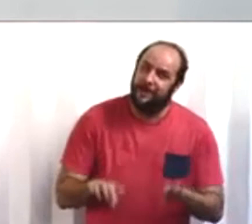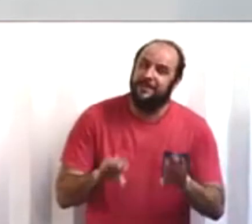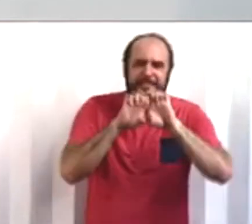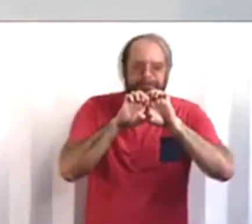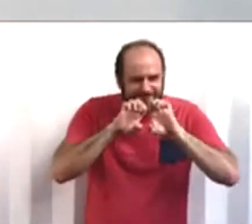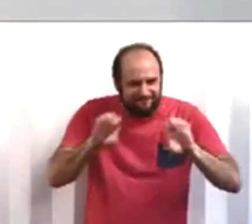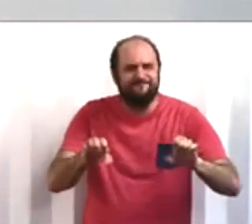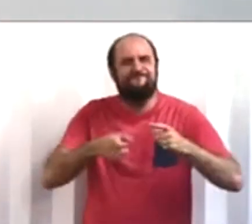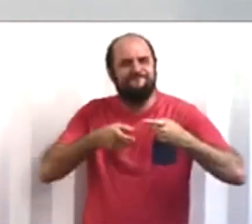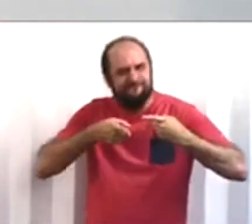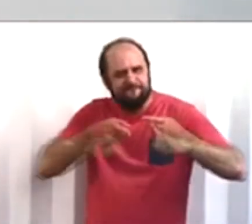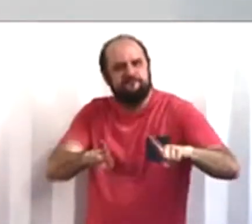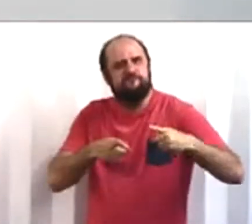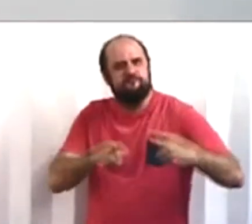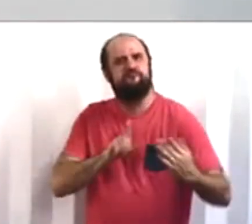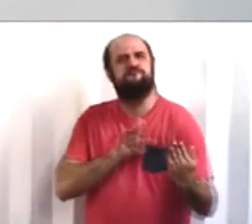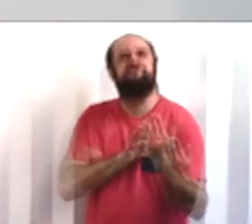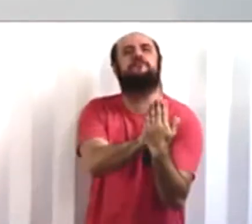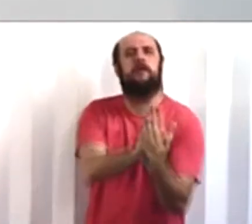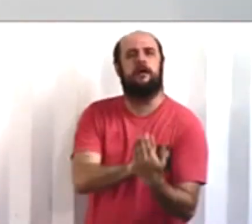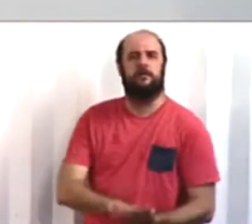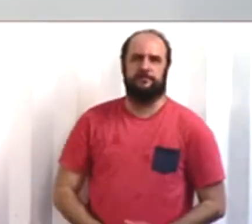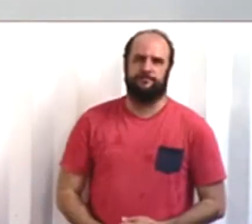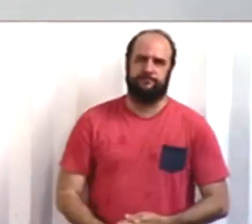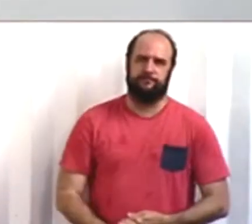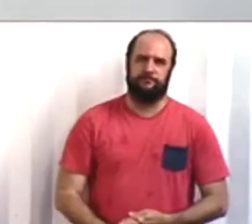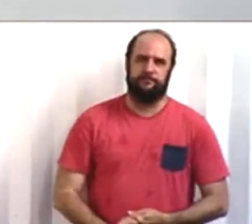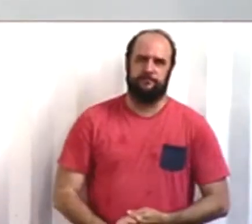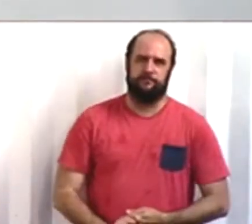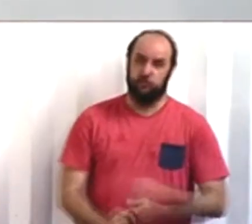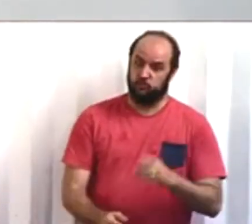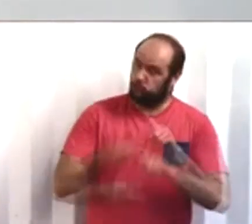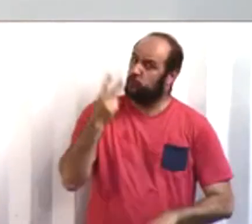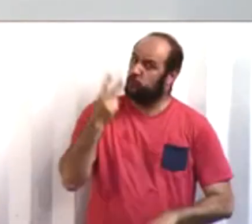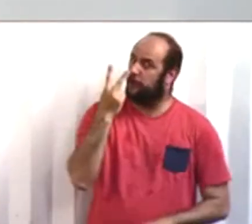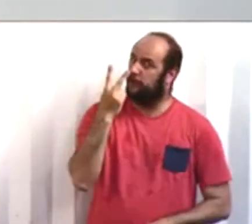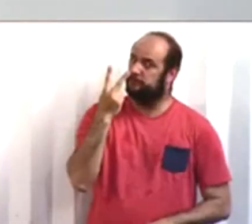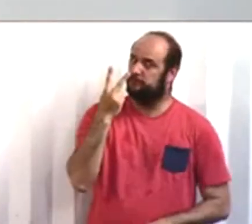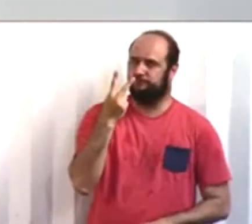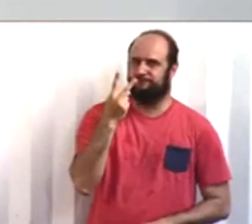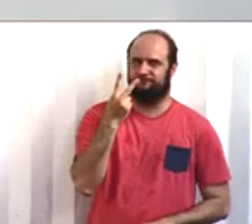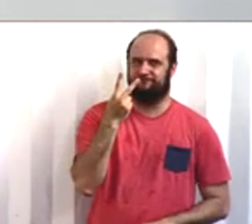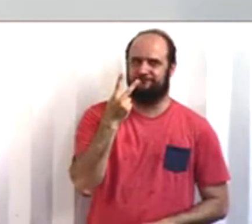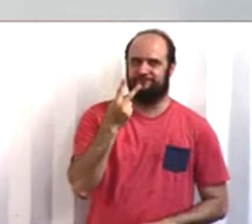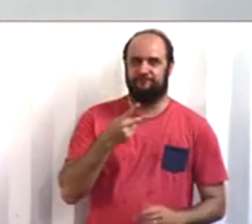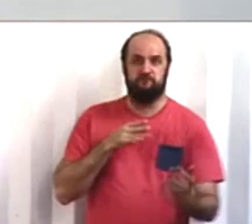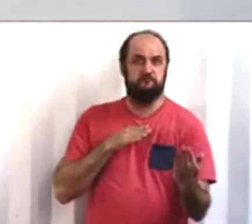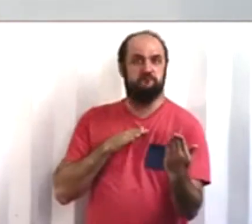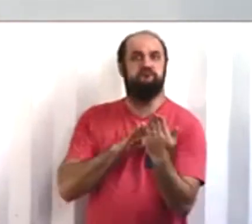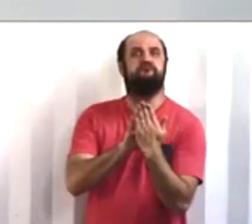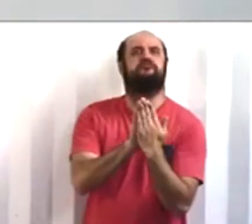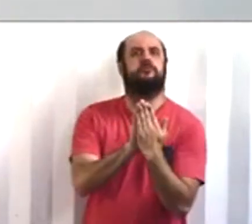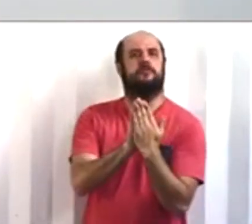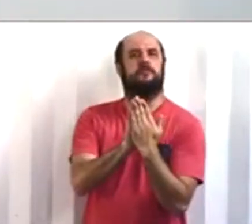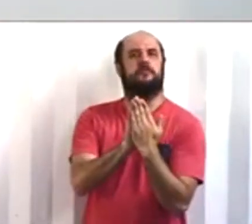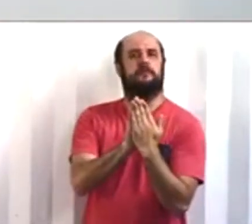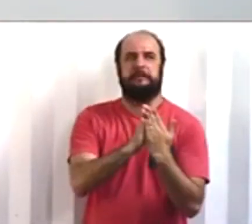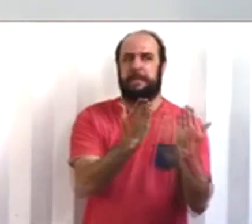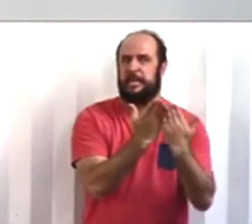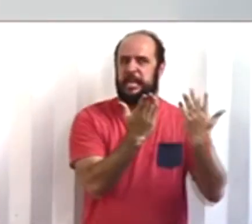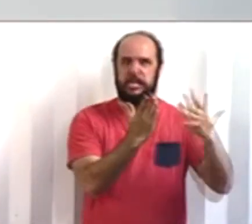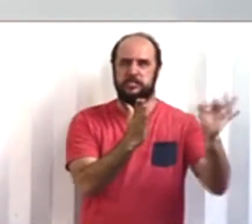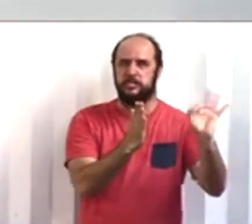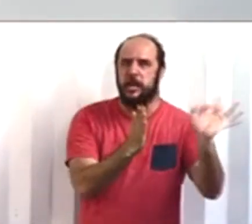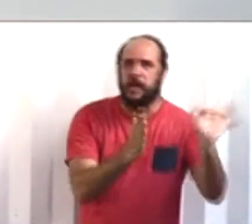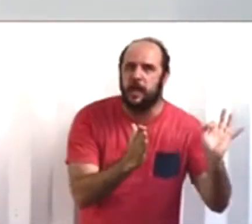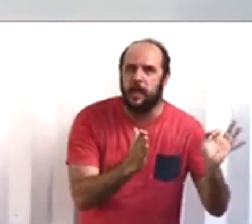uma ameaça. O Evangelho é uma ameaça dupla. O Evangelho é uma ameaça a quem não é cristão.